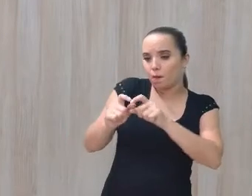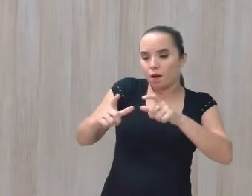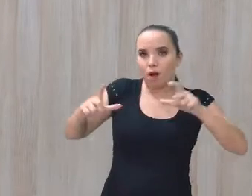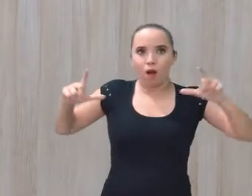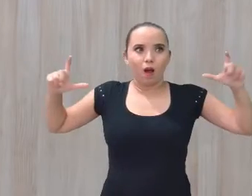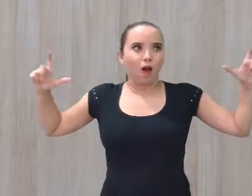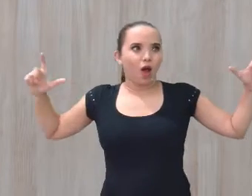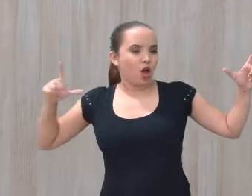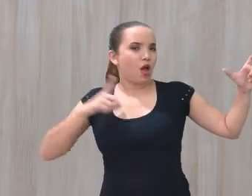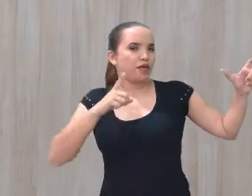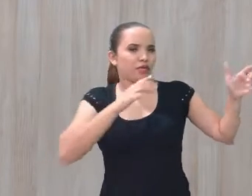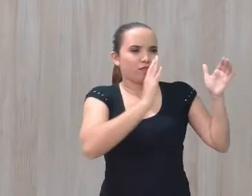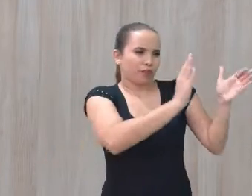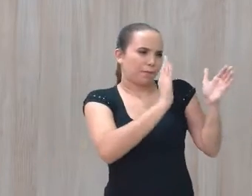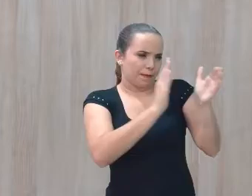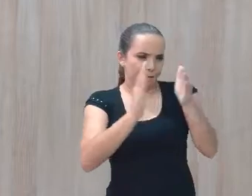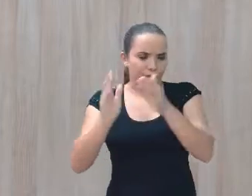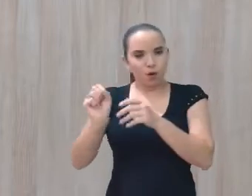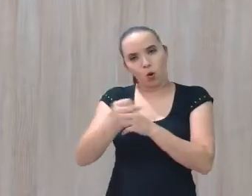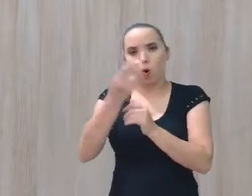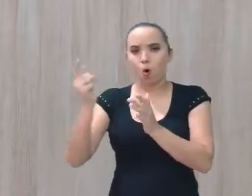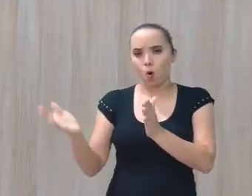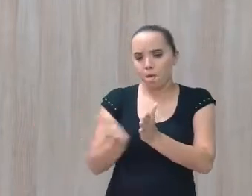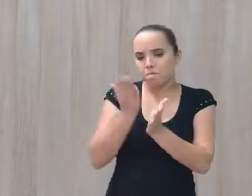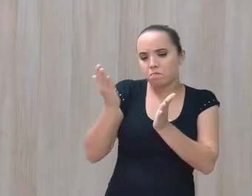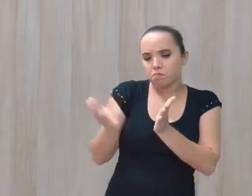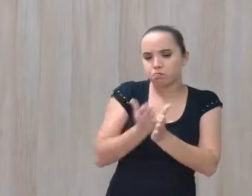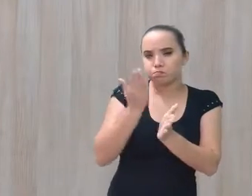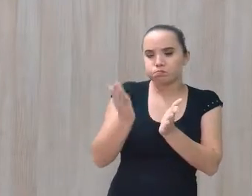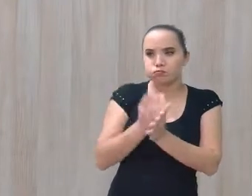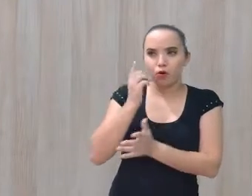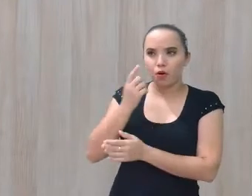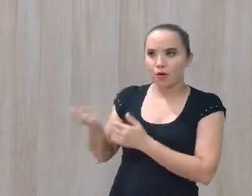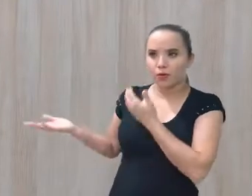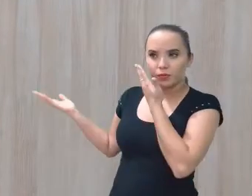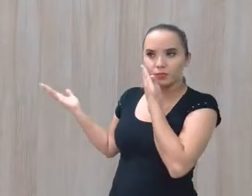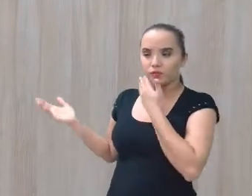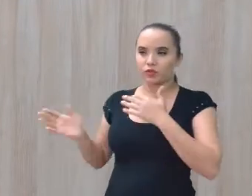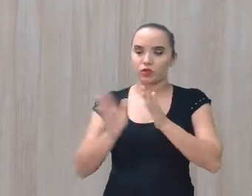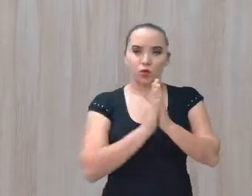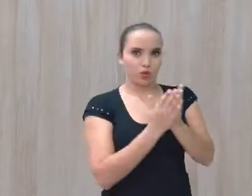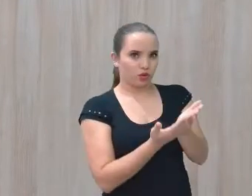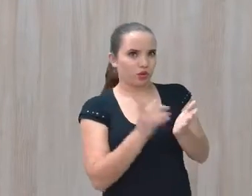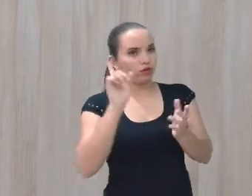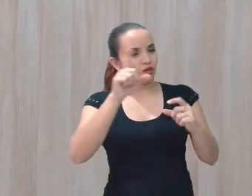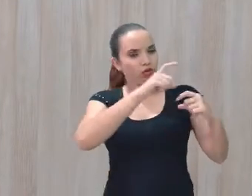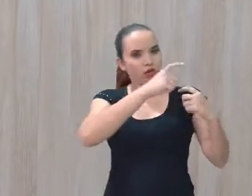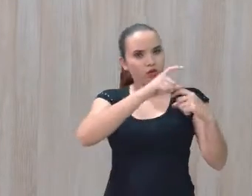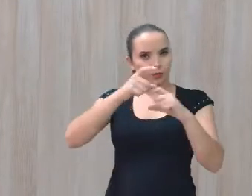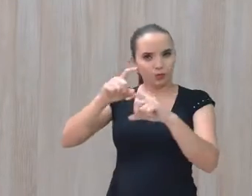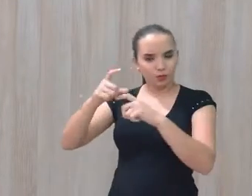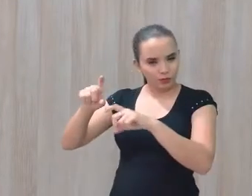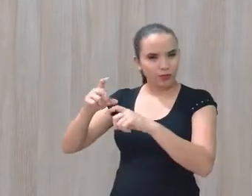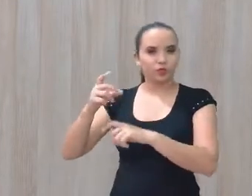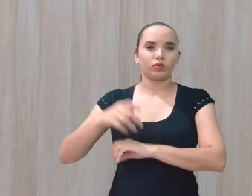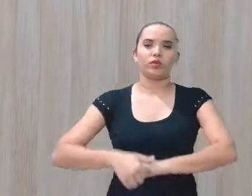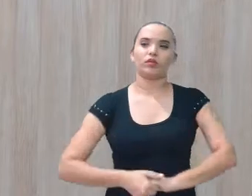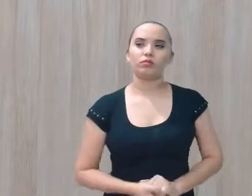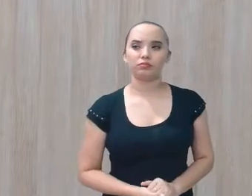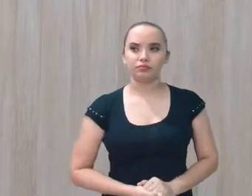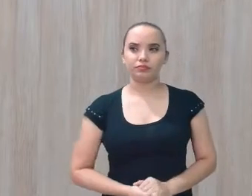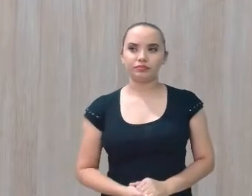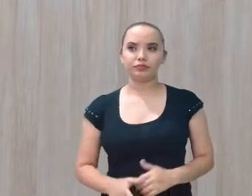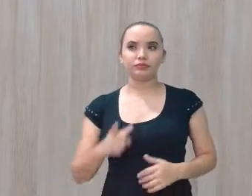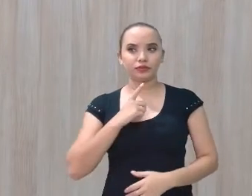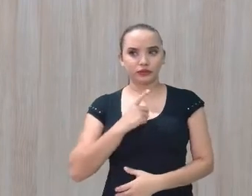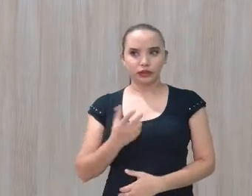fazer uma história com várias páginas. Então, aqui a gente tem o livro do Menino Maluquinho, o gibi que acabou virando o livro, tá?